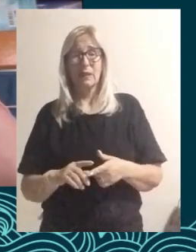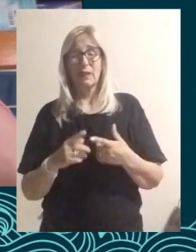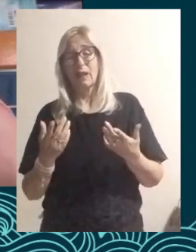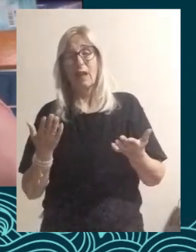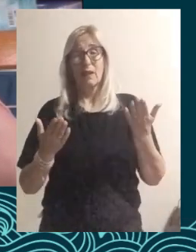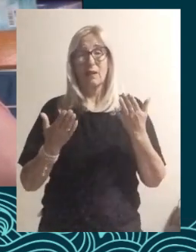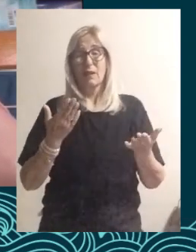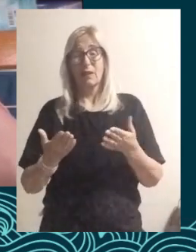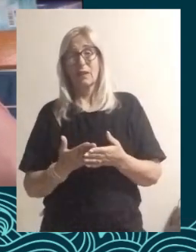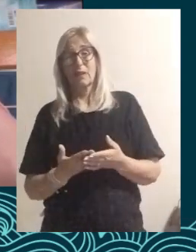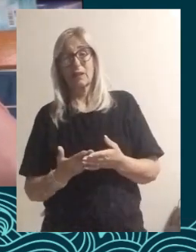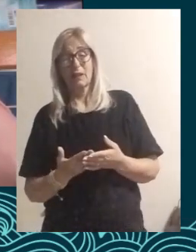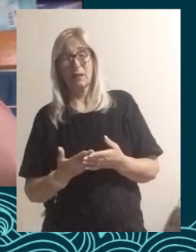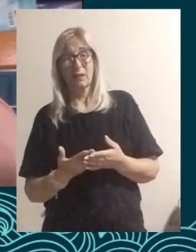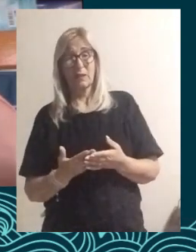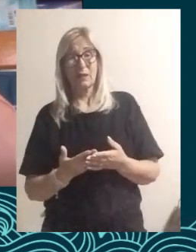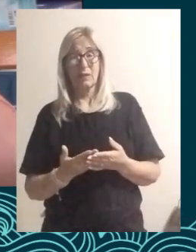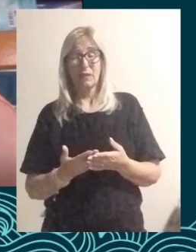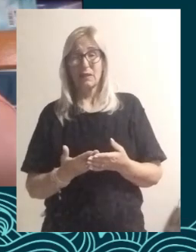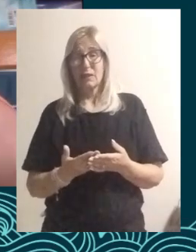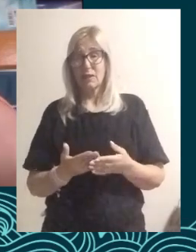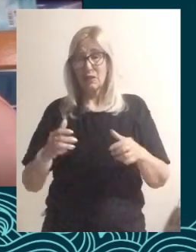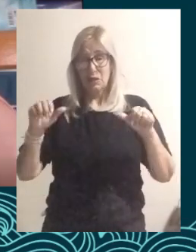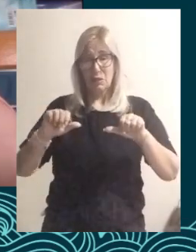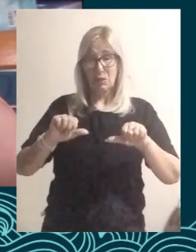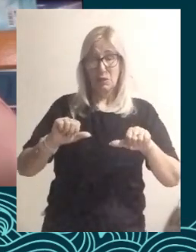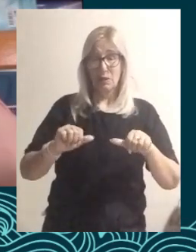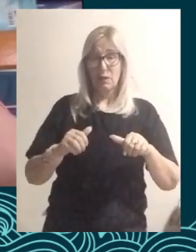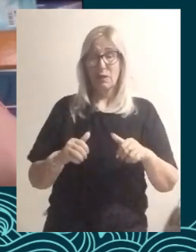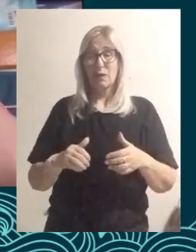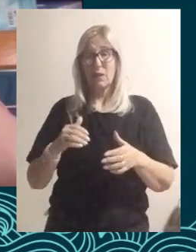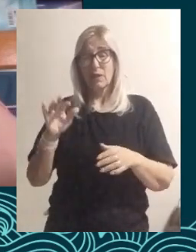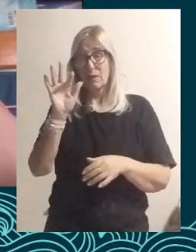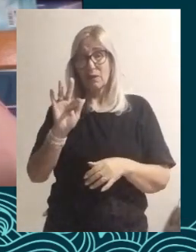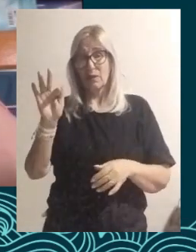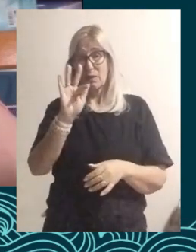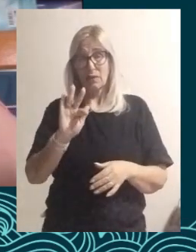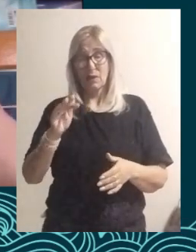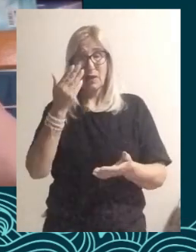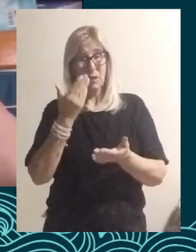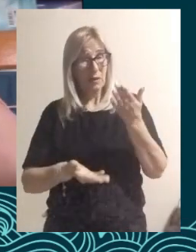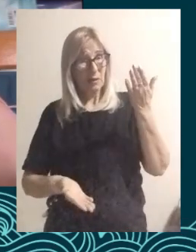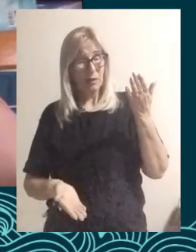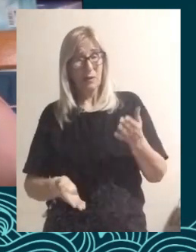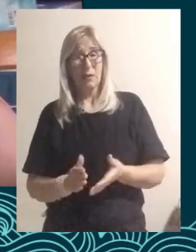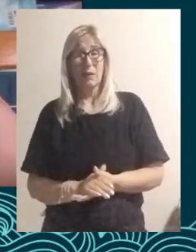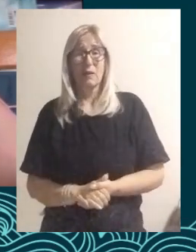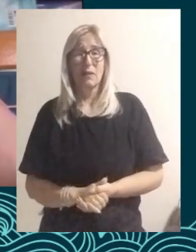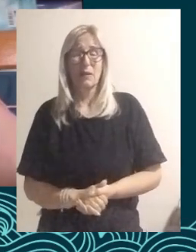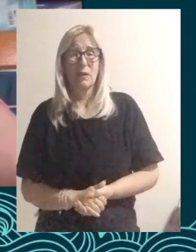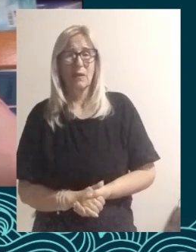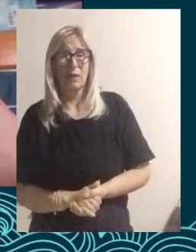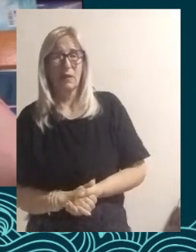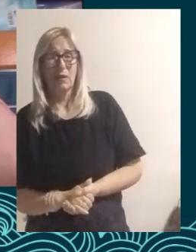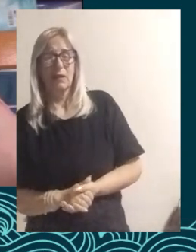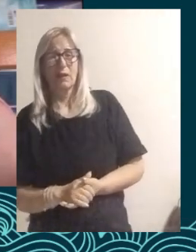não deu Não deu. certo. Às vezes foi essa reprovação, por exemplo, na faculdade. Eu